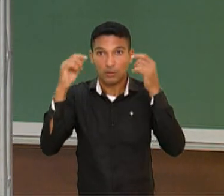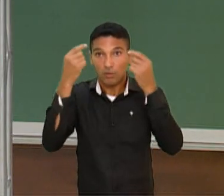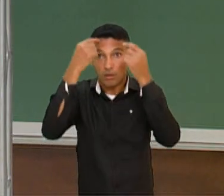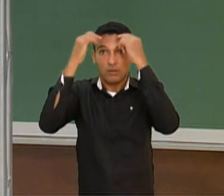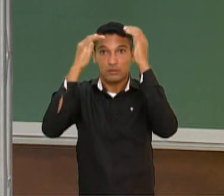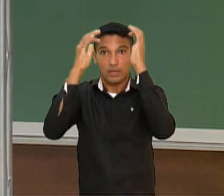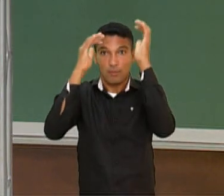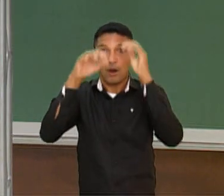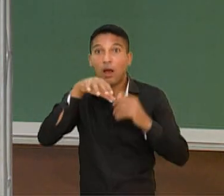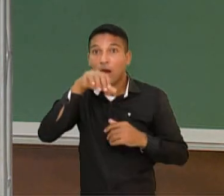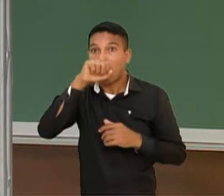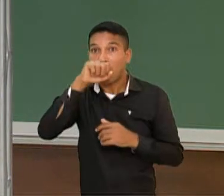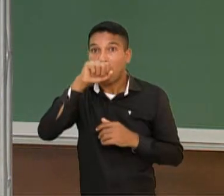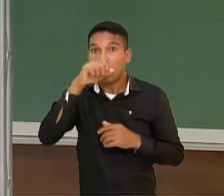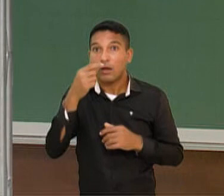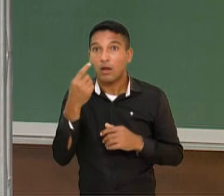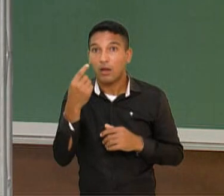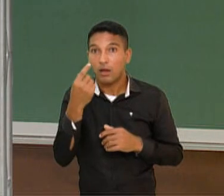para vocês, tá? Então,